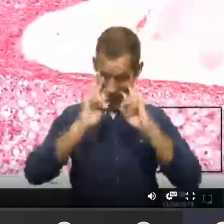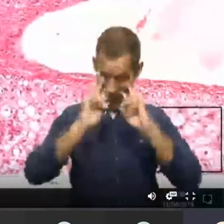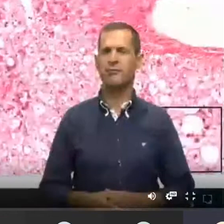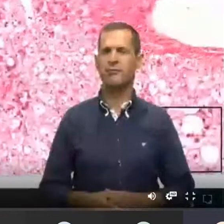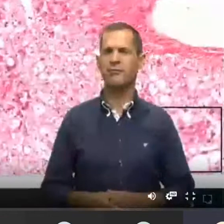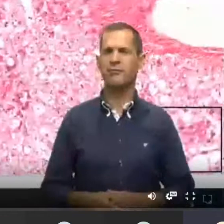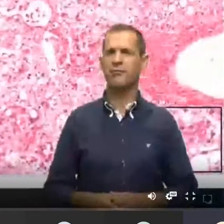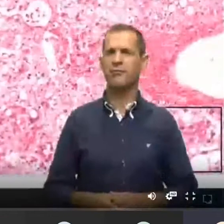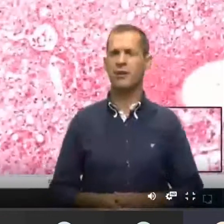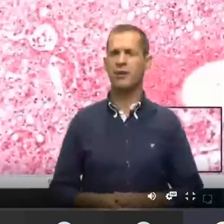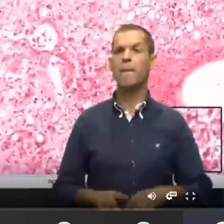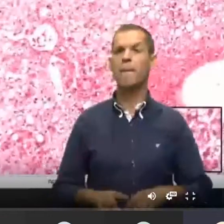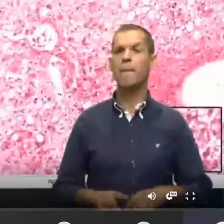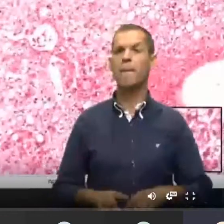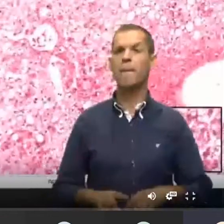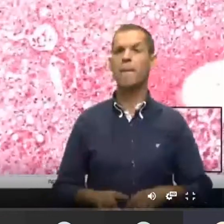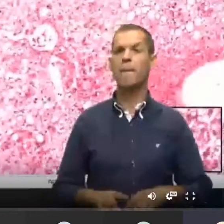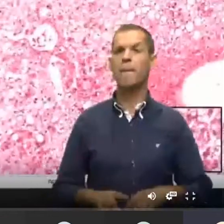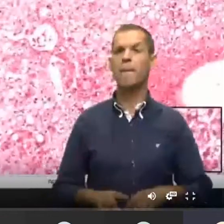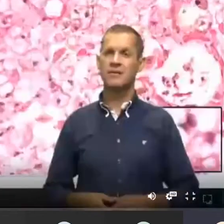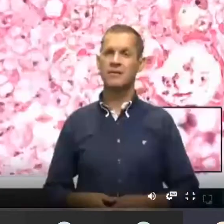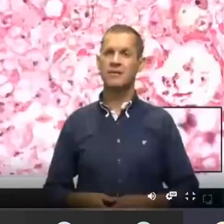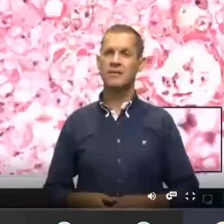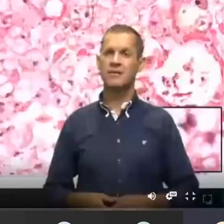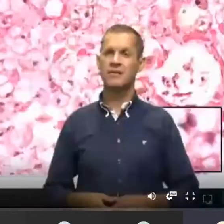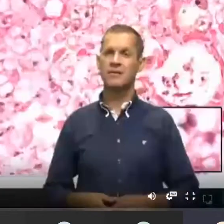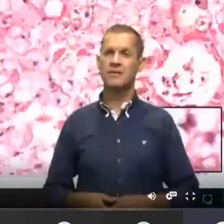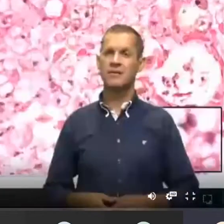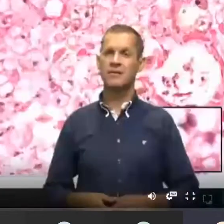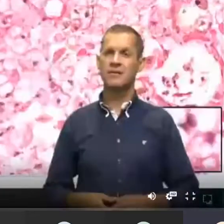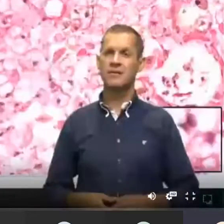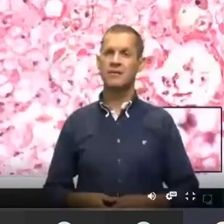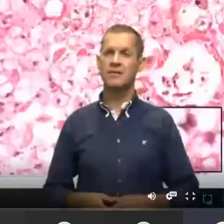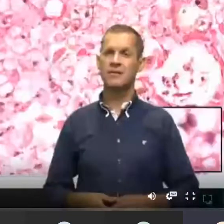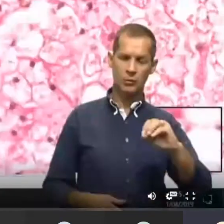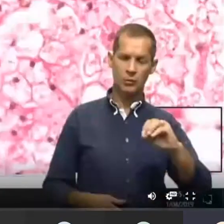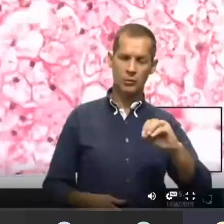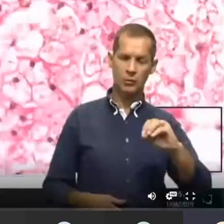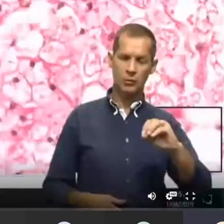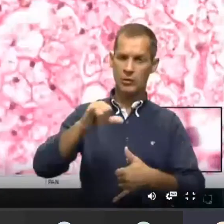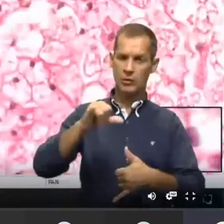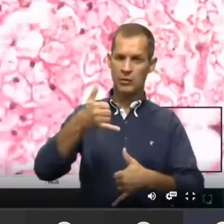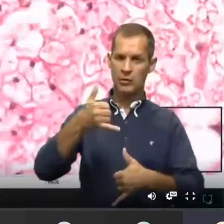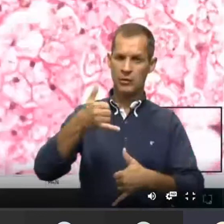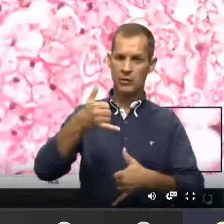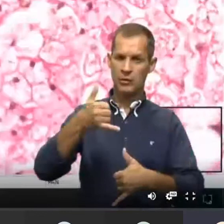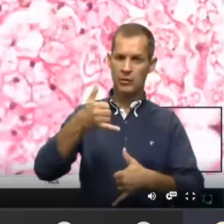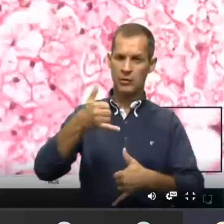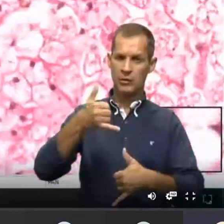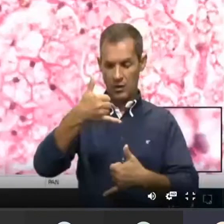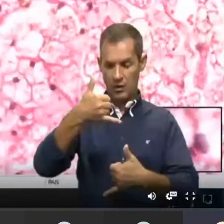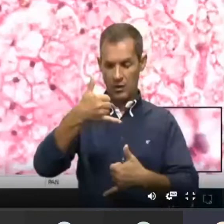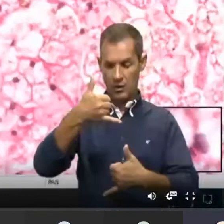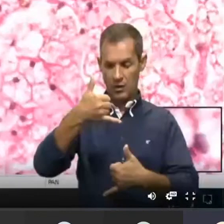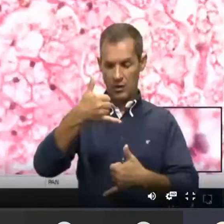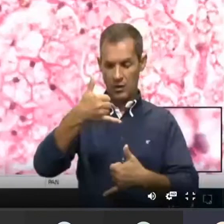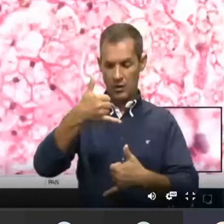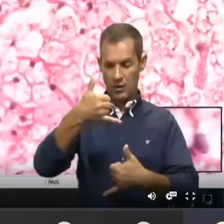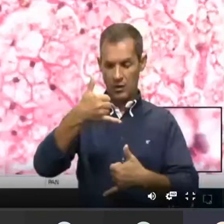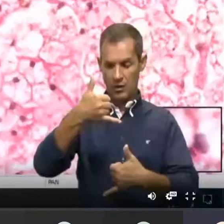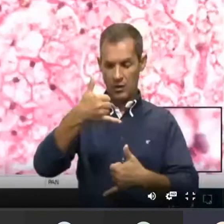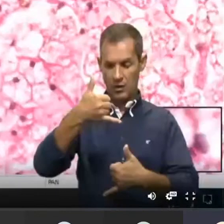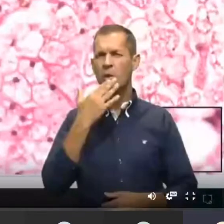observar as partes, os hepatócitos com lipídios, né? E você pode reparar que os lipídios, eles não